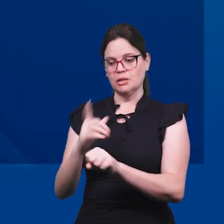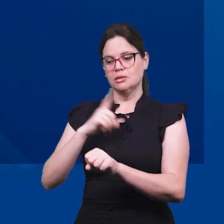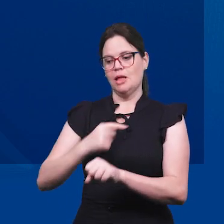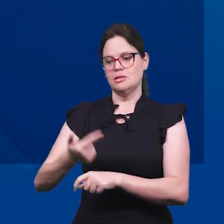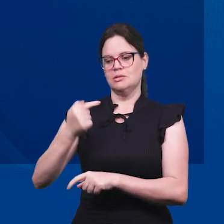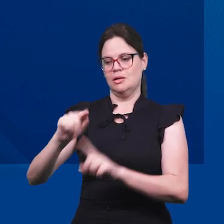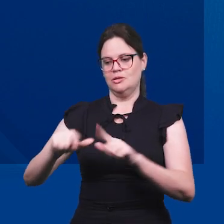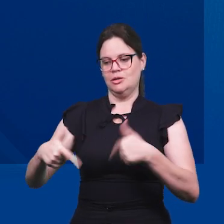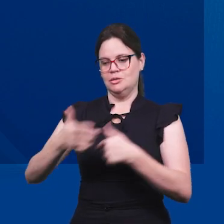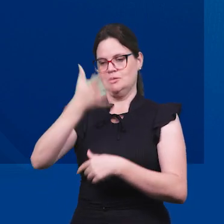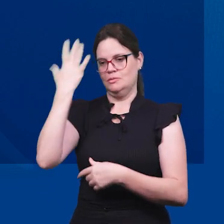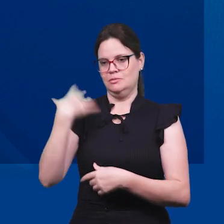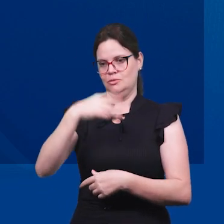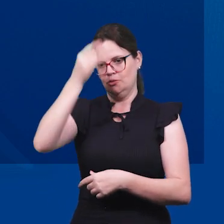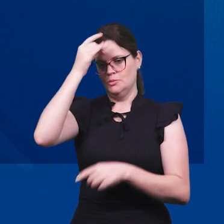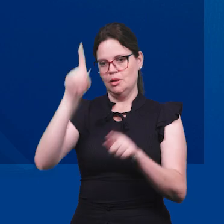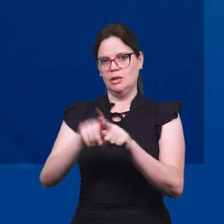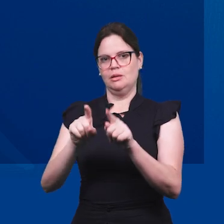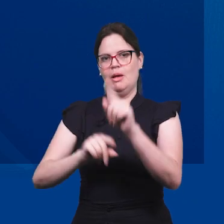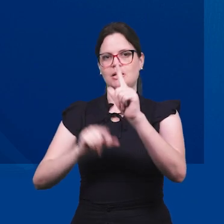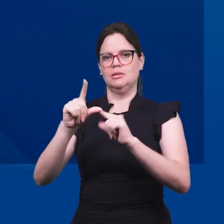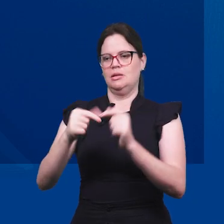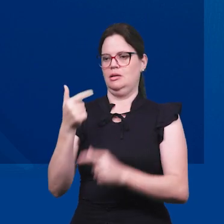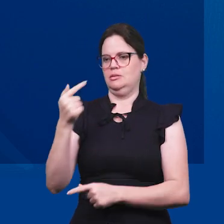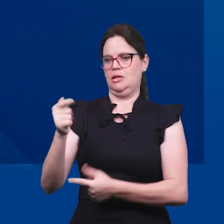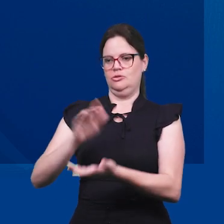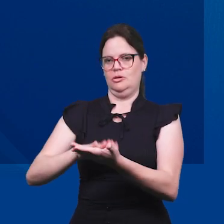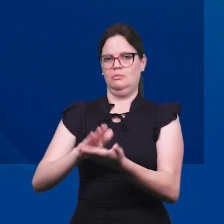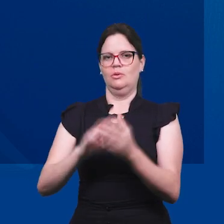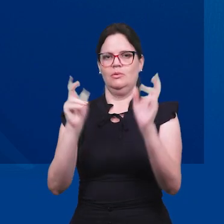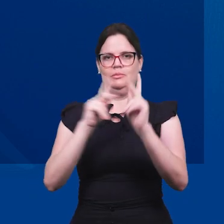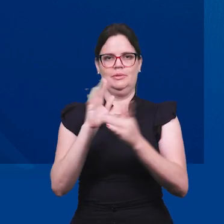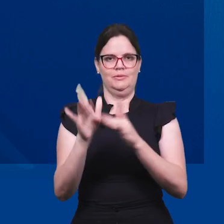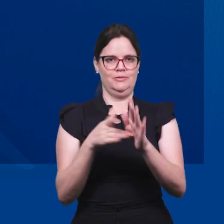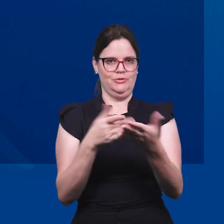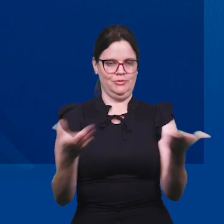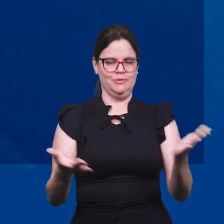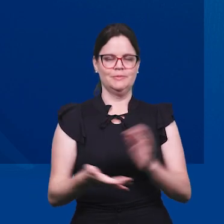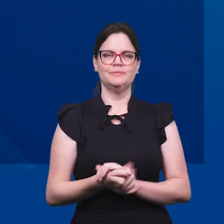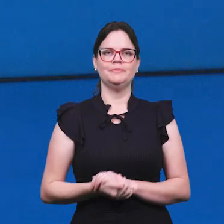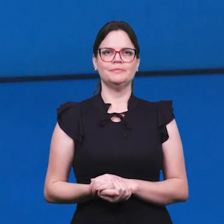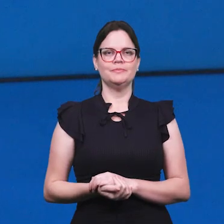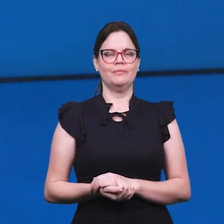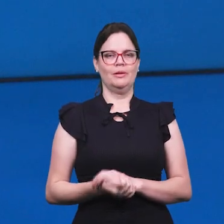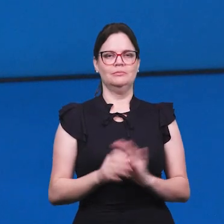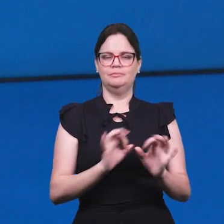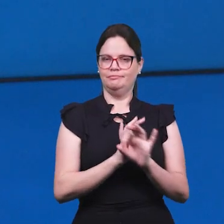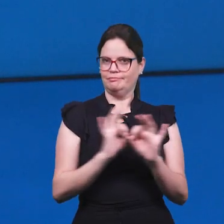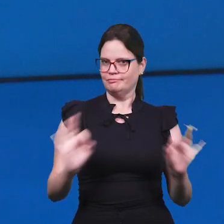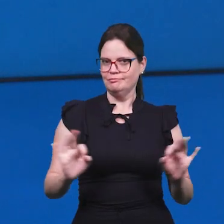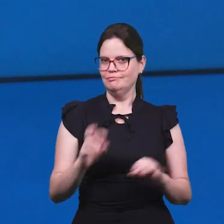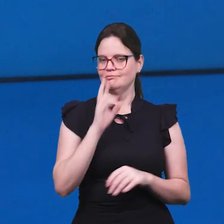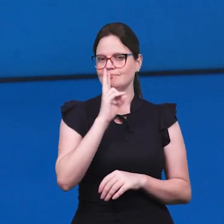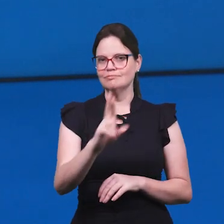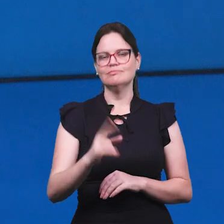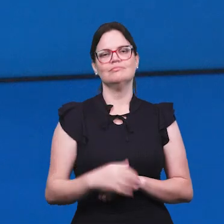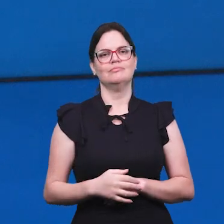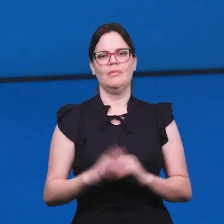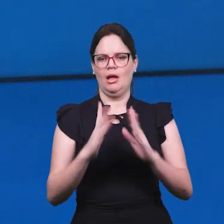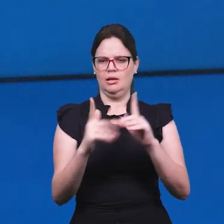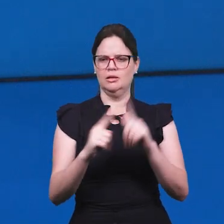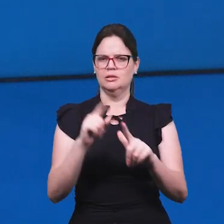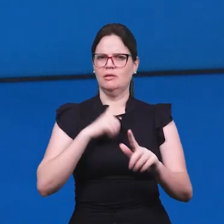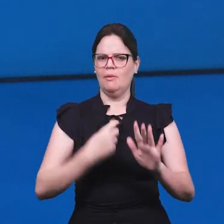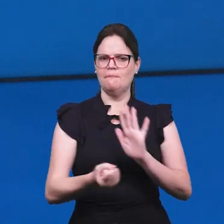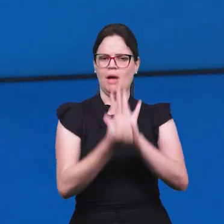7 Espíritos de Deus e as 7 estrelas. A todos a paz do Senhor Jesus. Muito bem, Emanuele, a